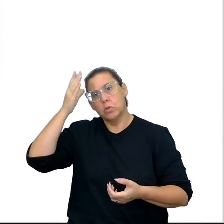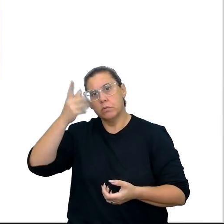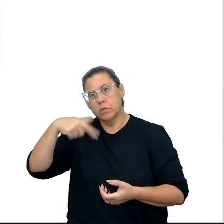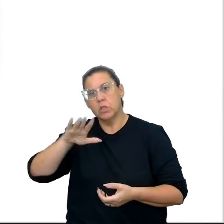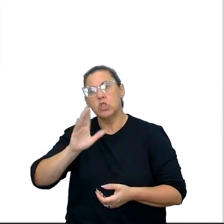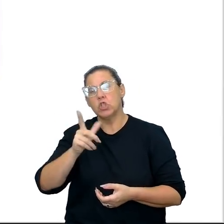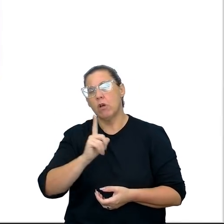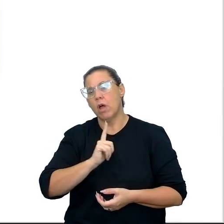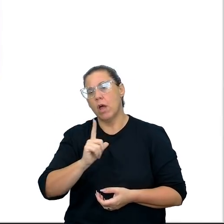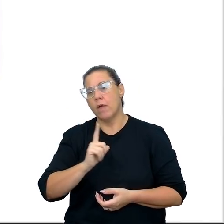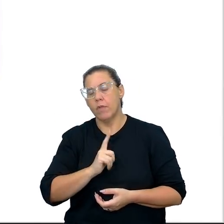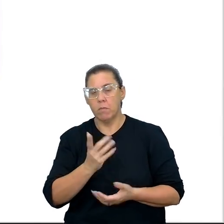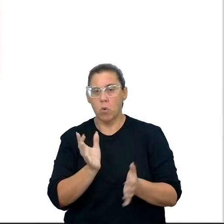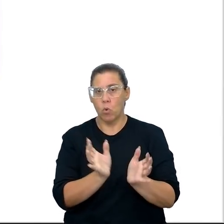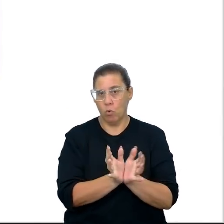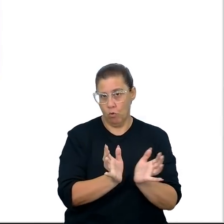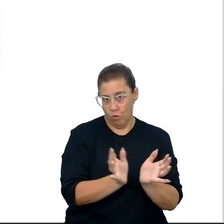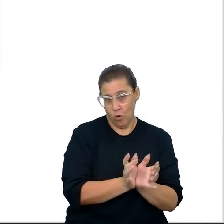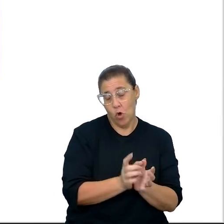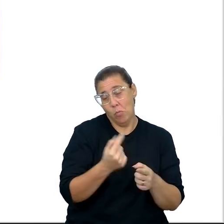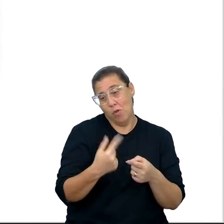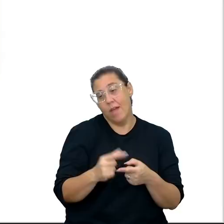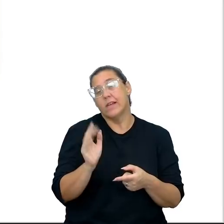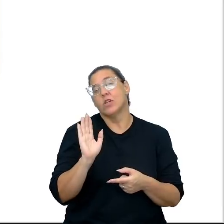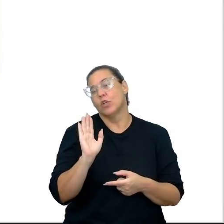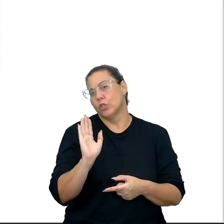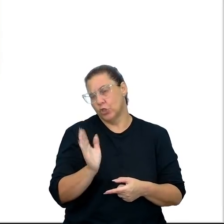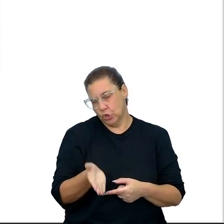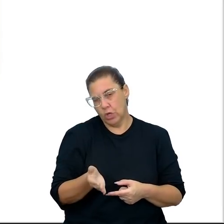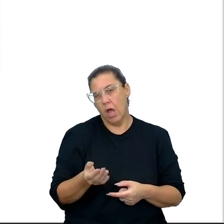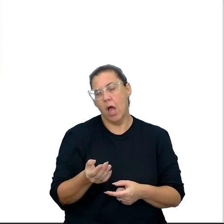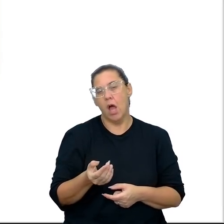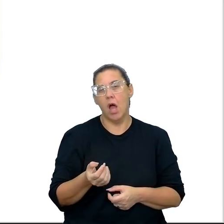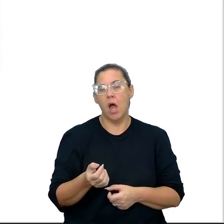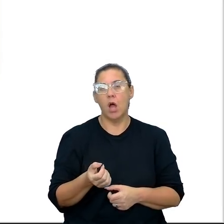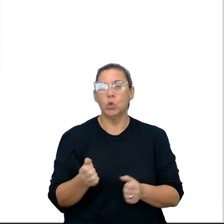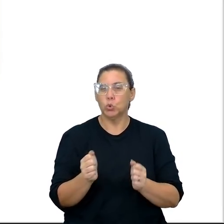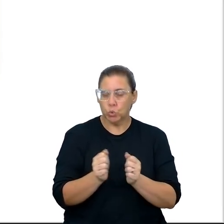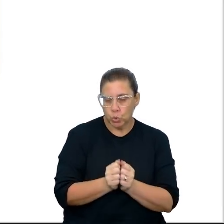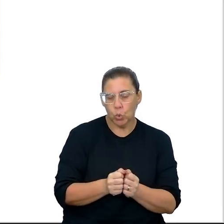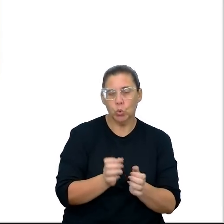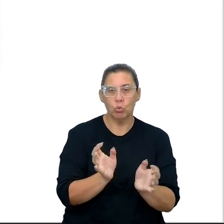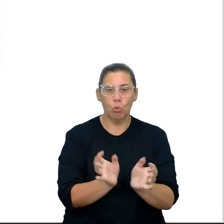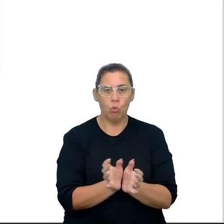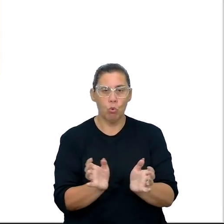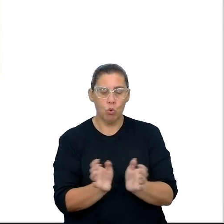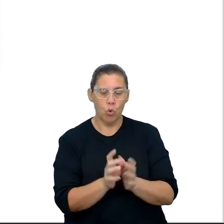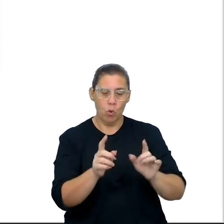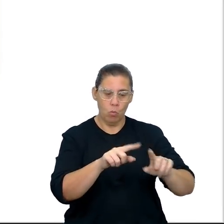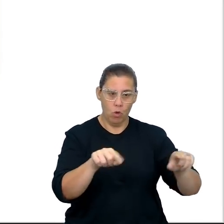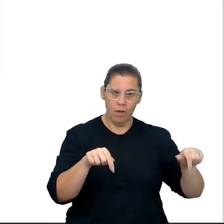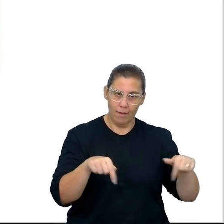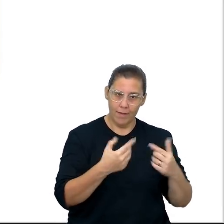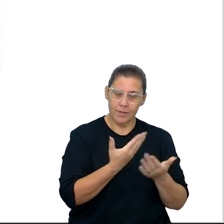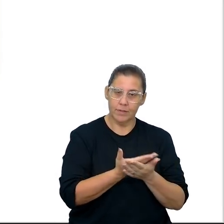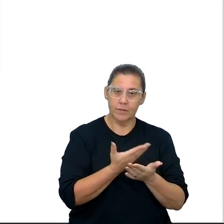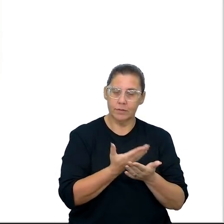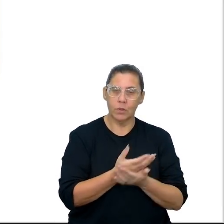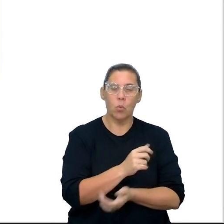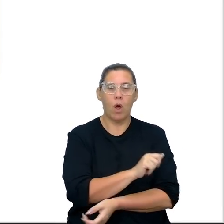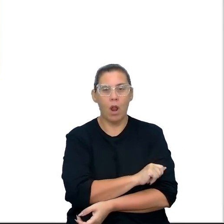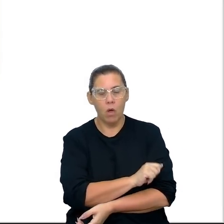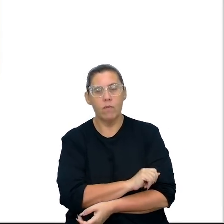já possui sobre a turma, né, porque a gente já está há um tempinho já que a gente já começou as aulas, então você